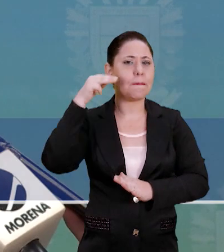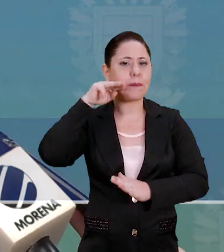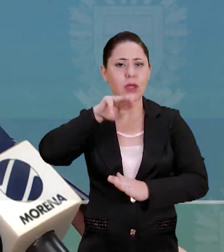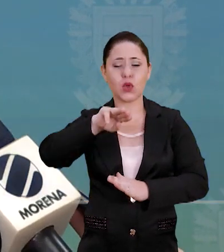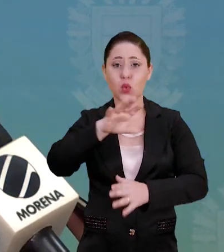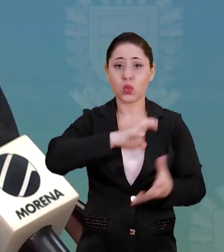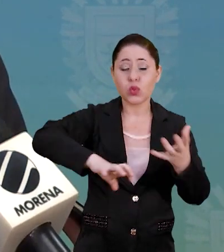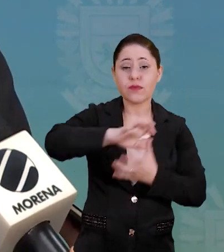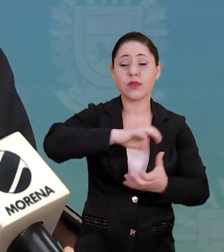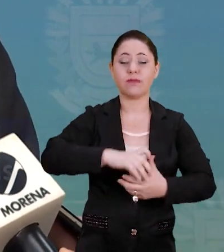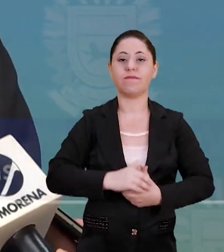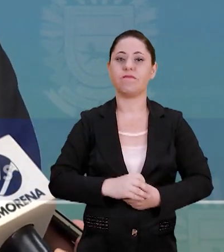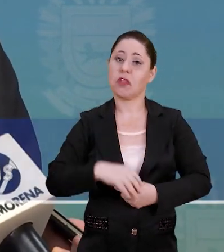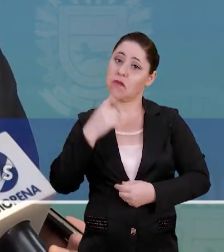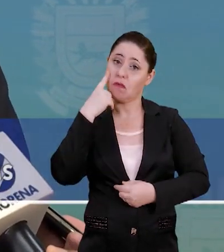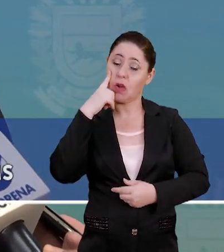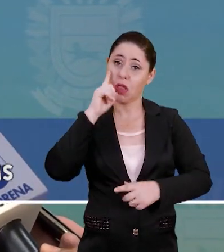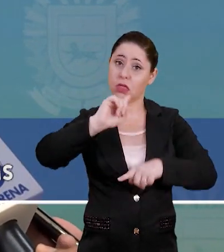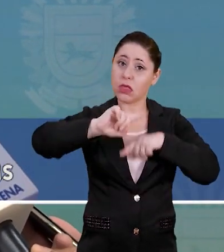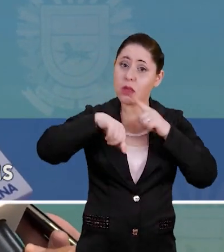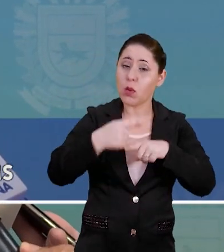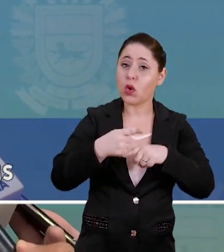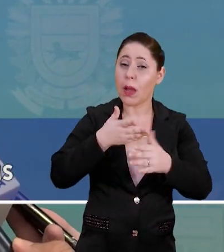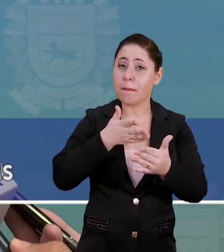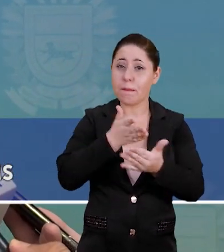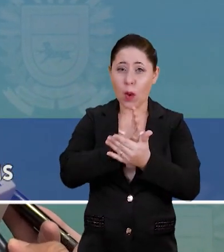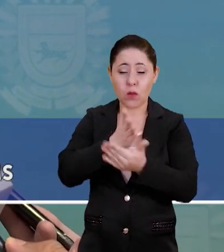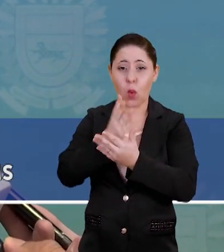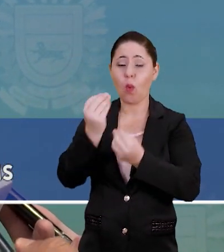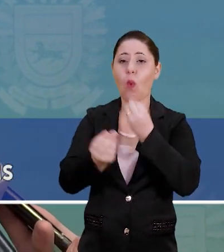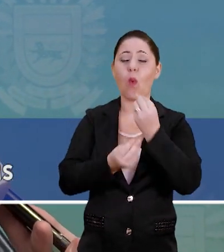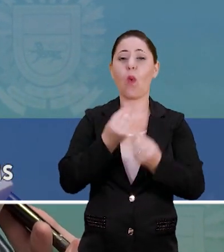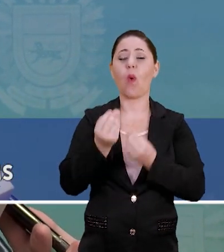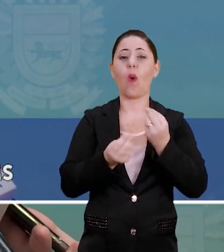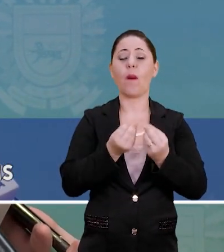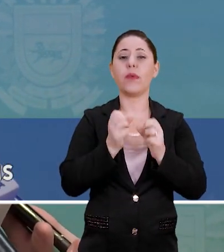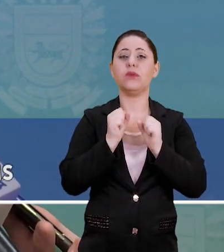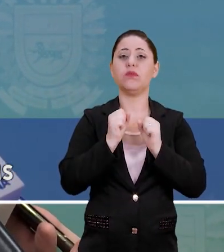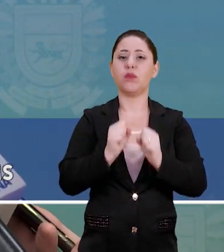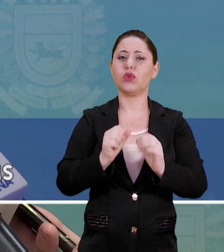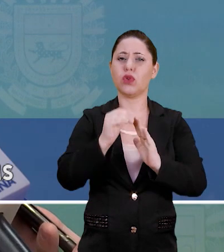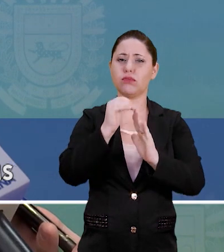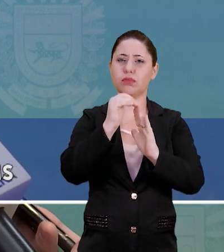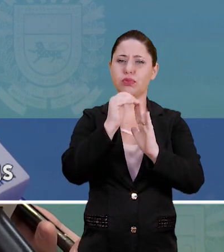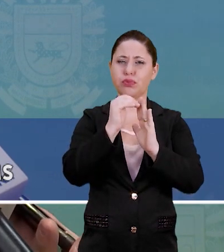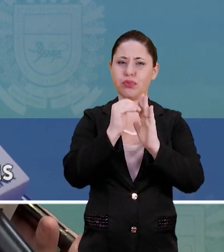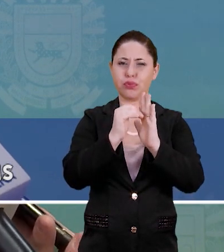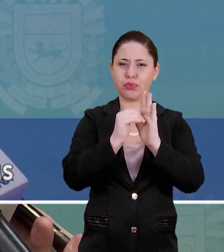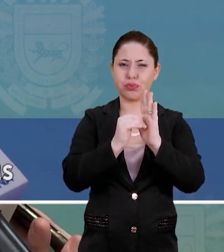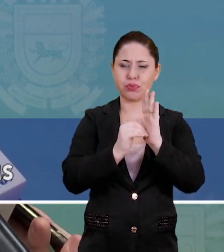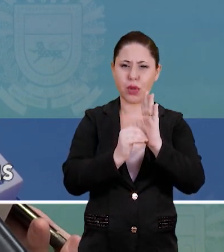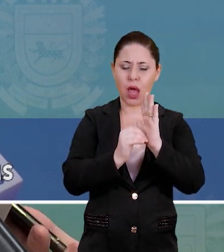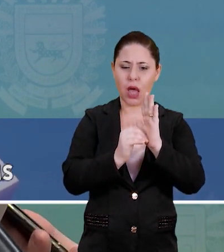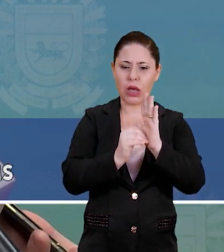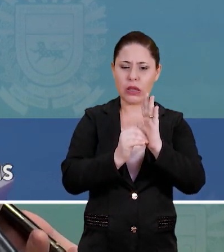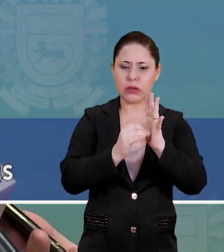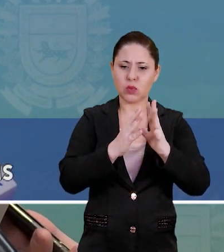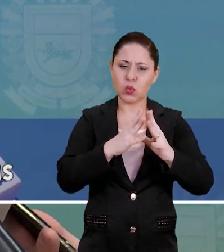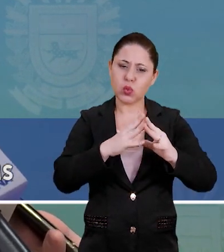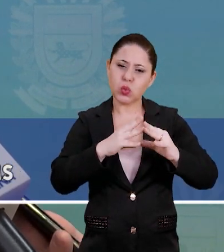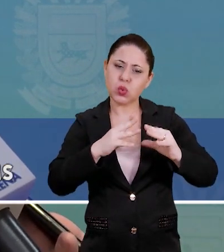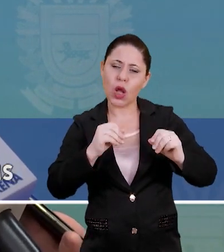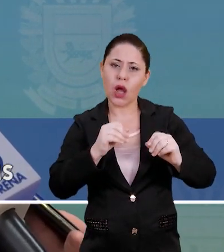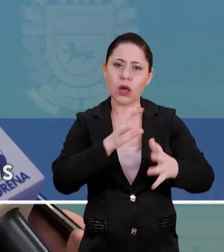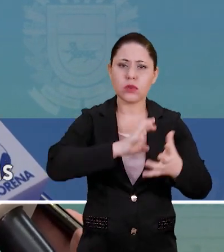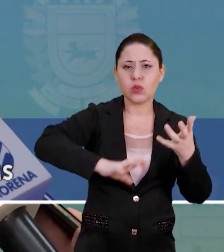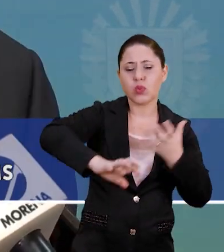com a reforma. E aí vamos ver, dependendo de como for aprovada, ela pode diminuir esse valor. É uma